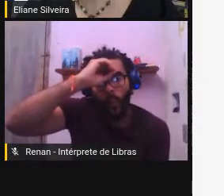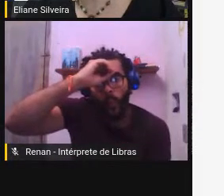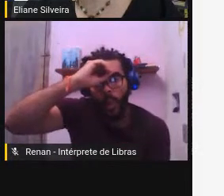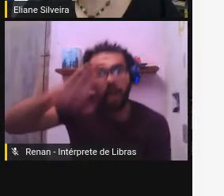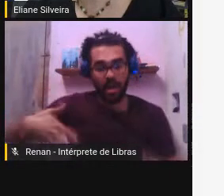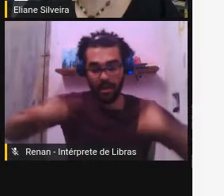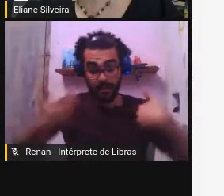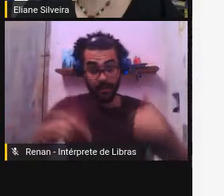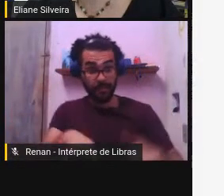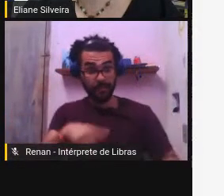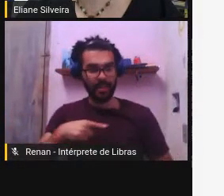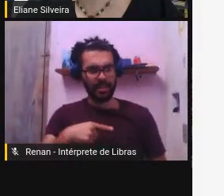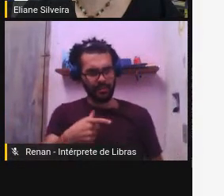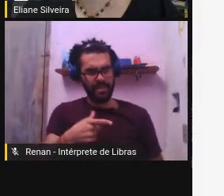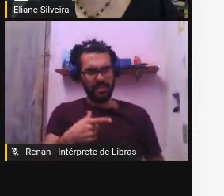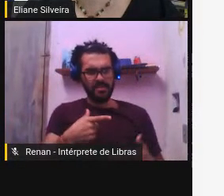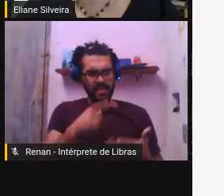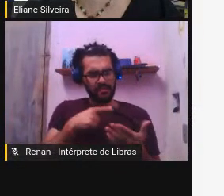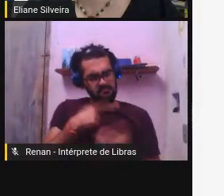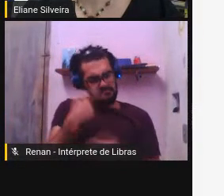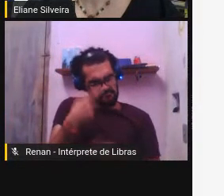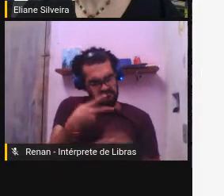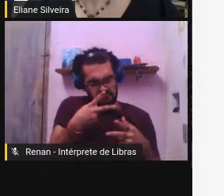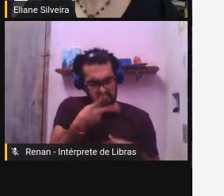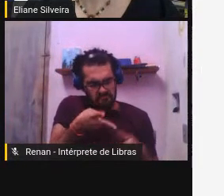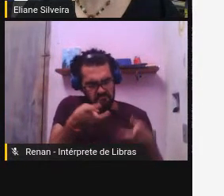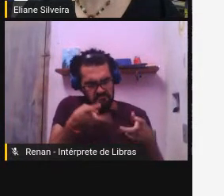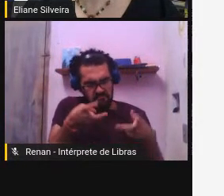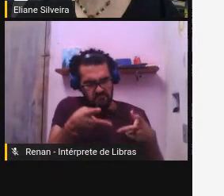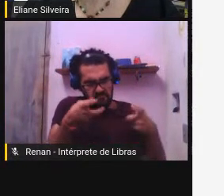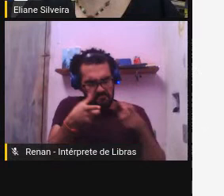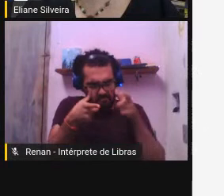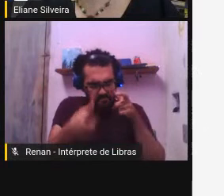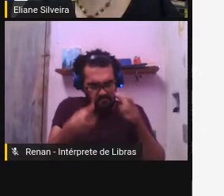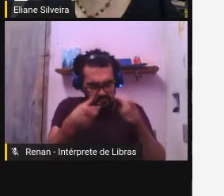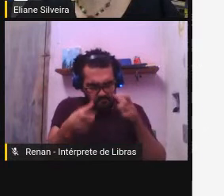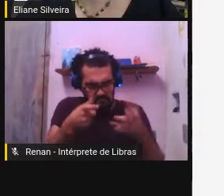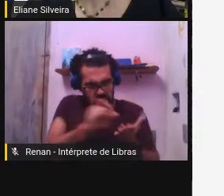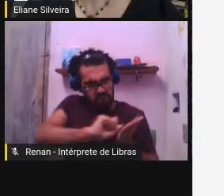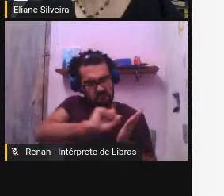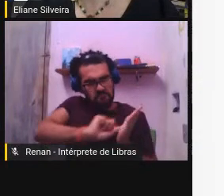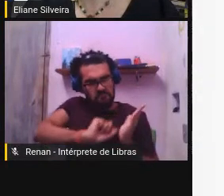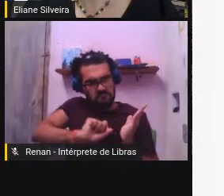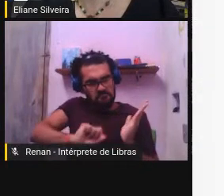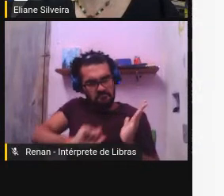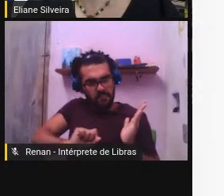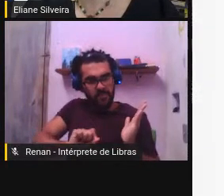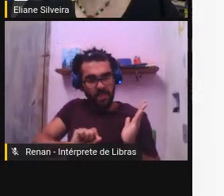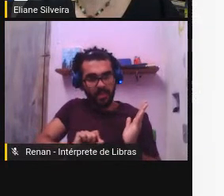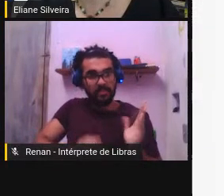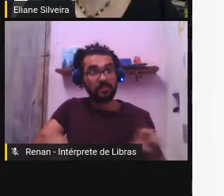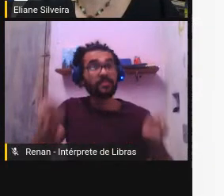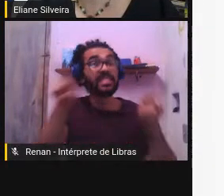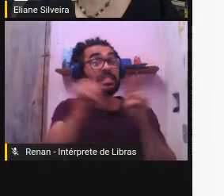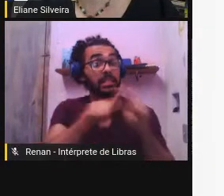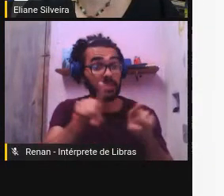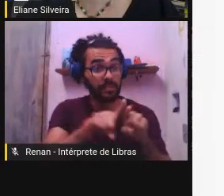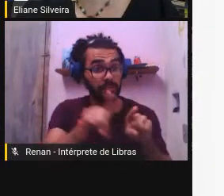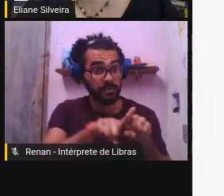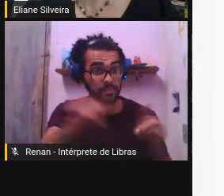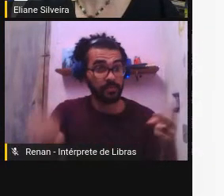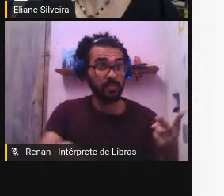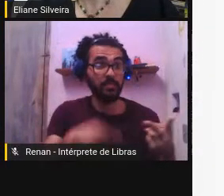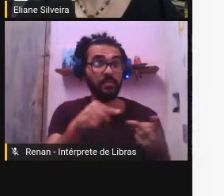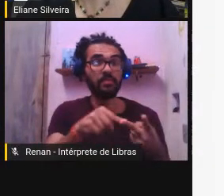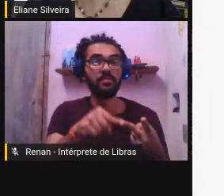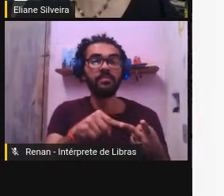favorece muito a refletir sobre a formação do linguista. É assim que em seguida nos souvenirs ele privilegiará